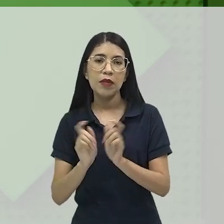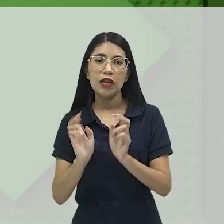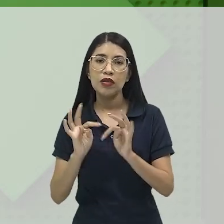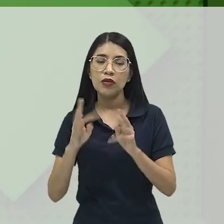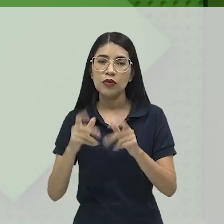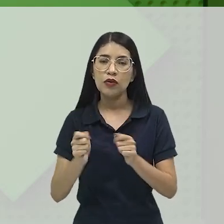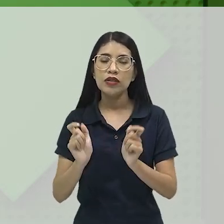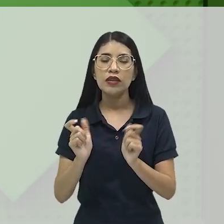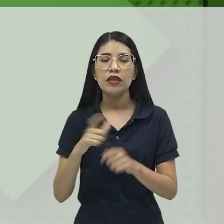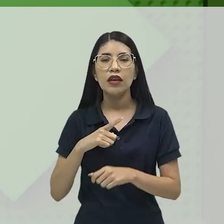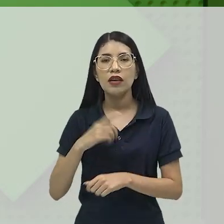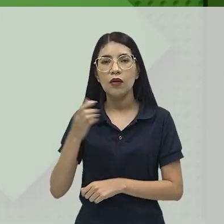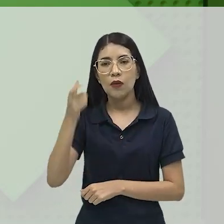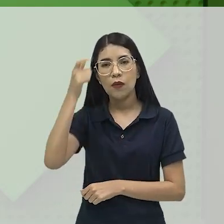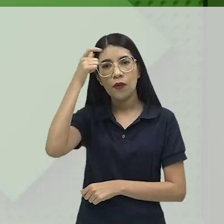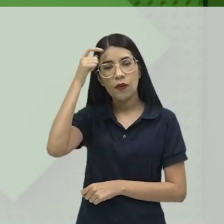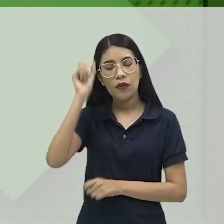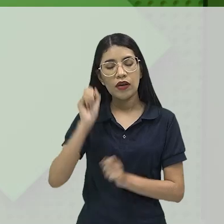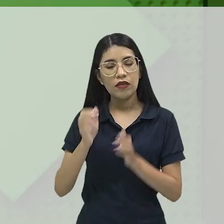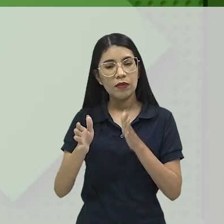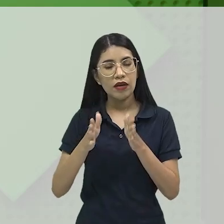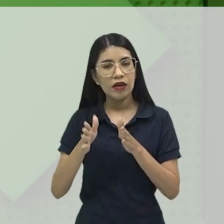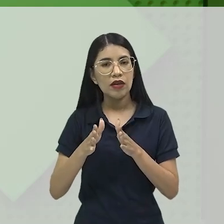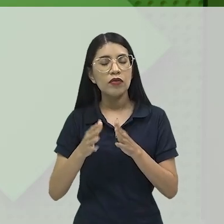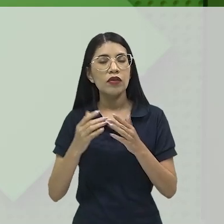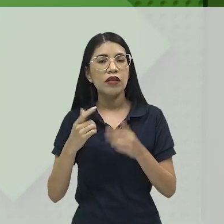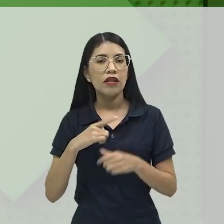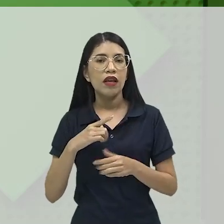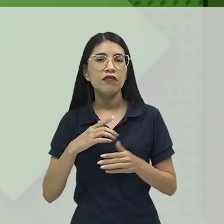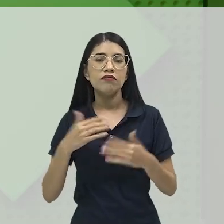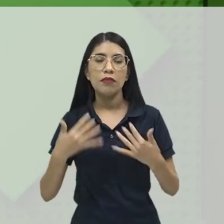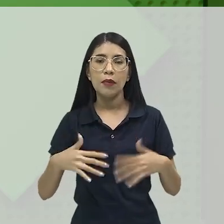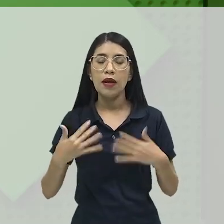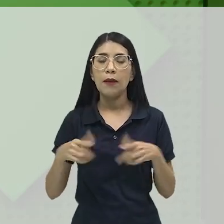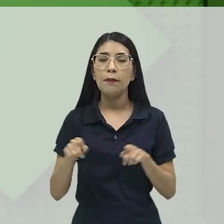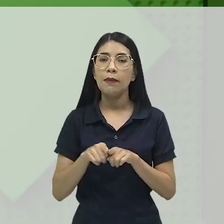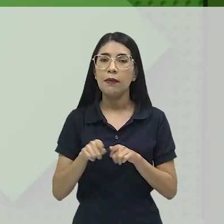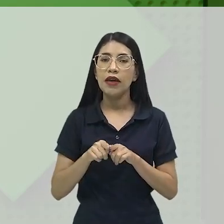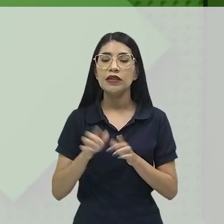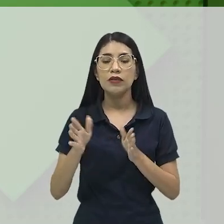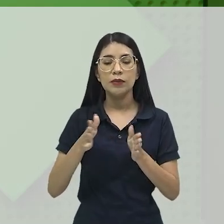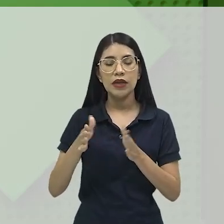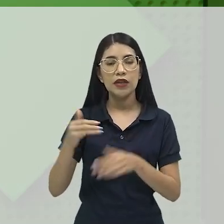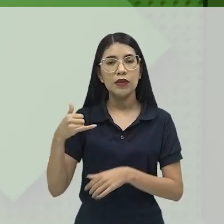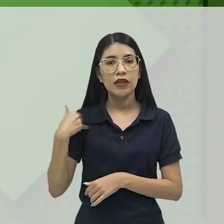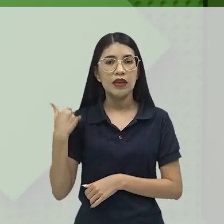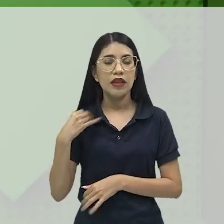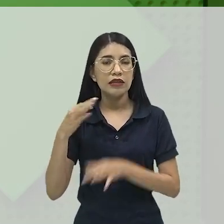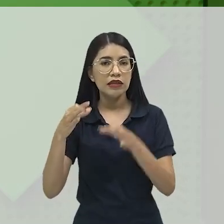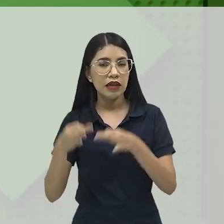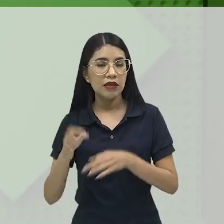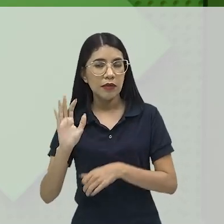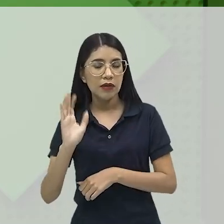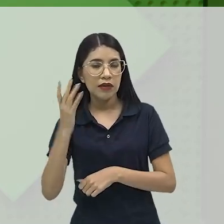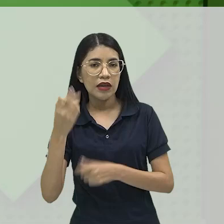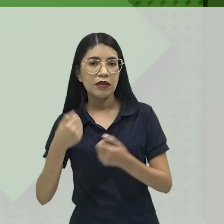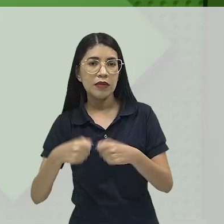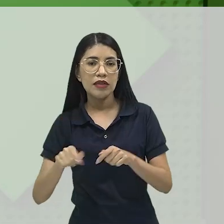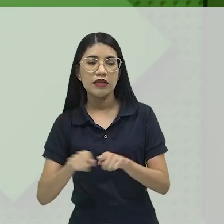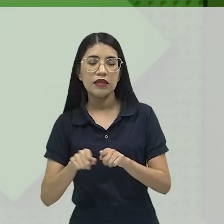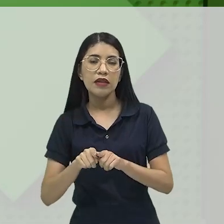fique ciente de que essa fase ela é realmente complexa, mas que ela tem uma idade certa para acontecer e que precisa